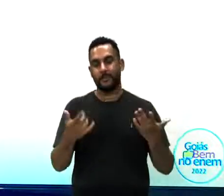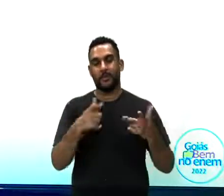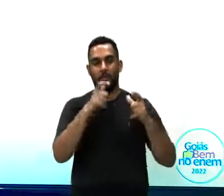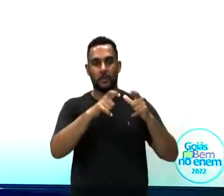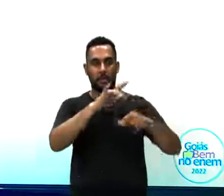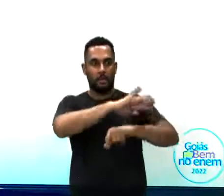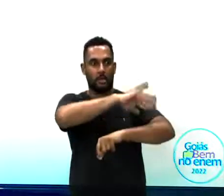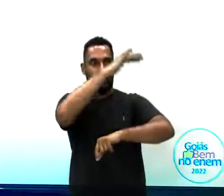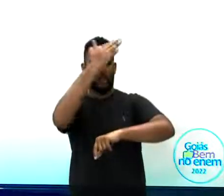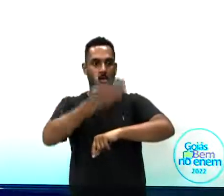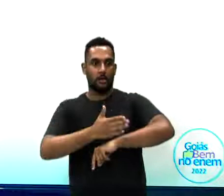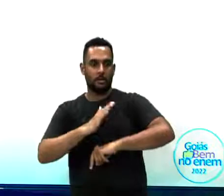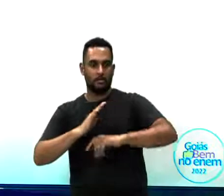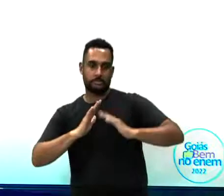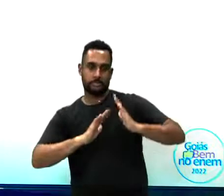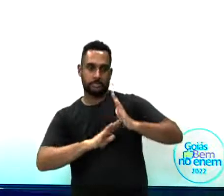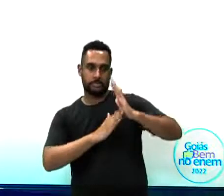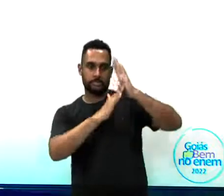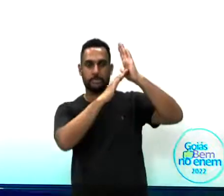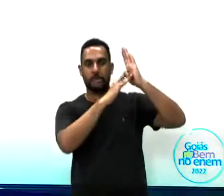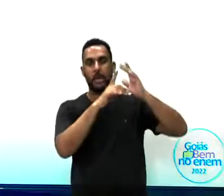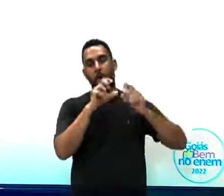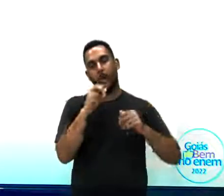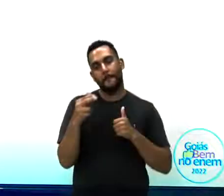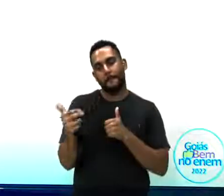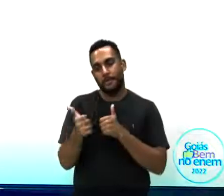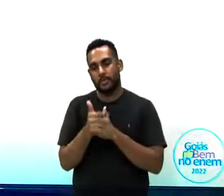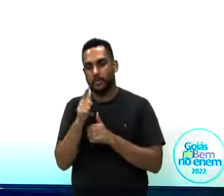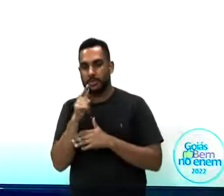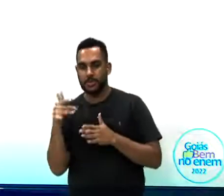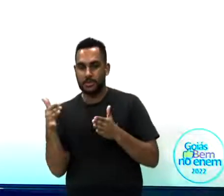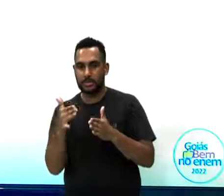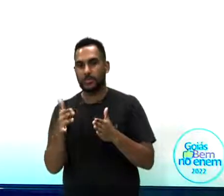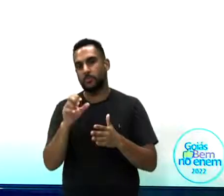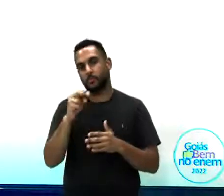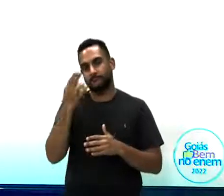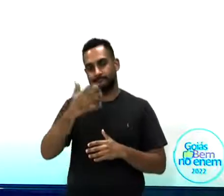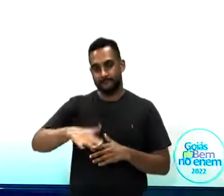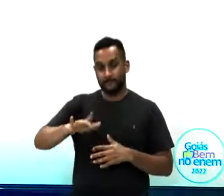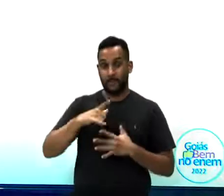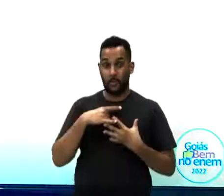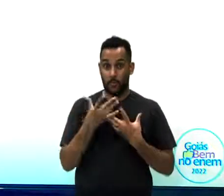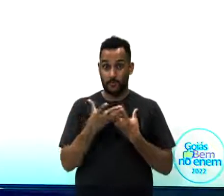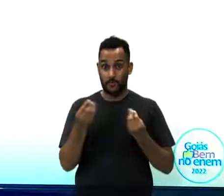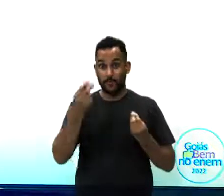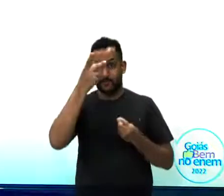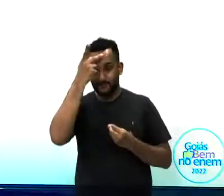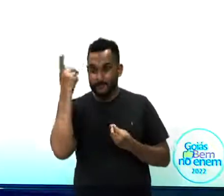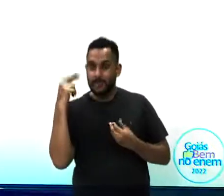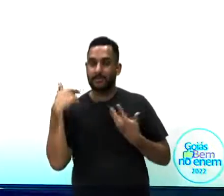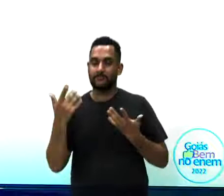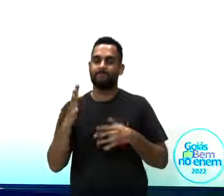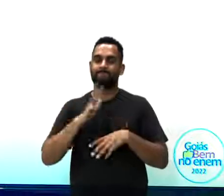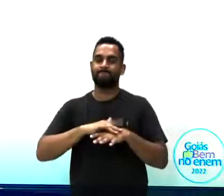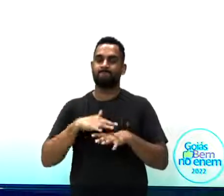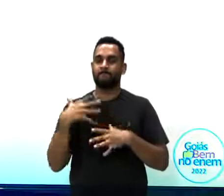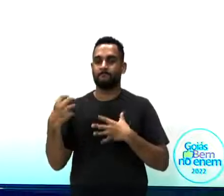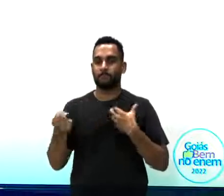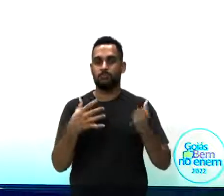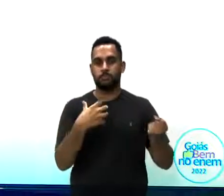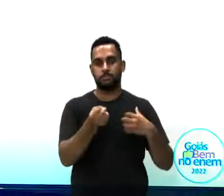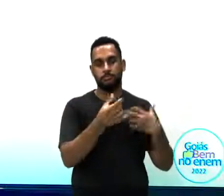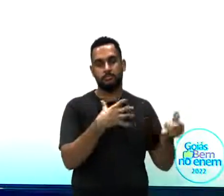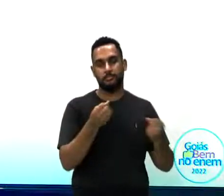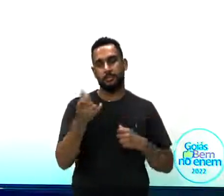de morro, próximo de vales de rios. E aí, é claro, como é uma aglomeração, nós temos aí as doenças sendo mais fáceis de